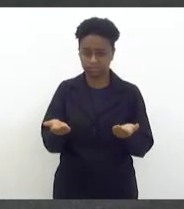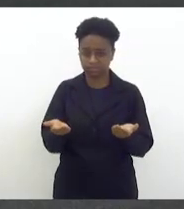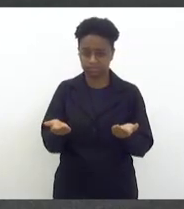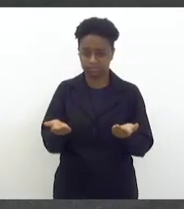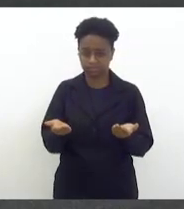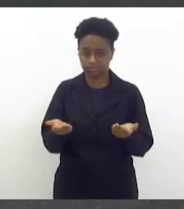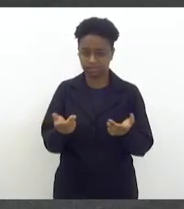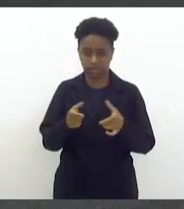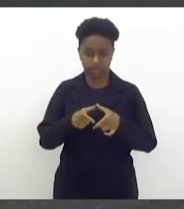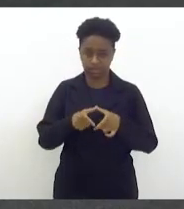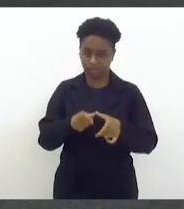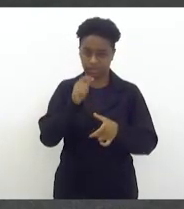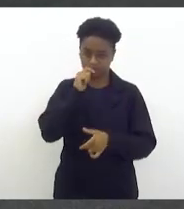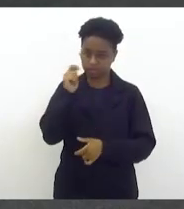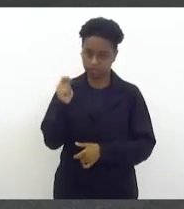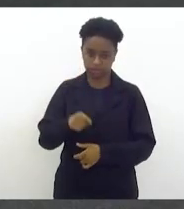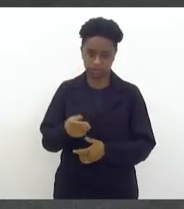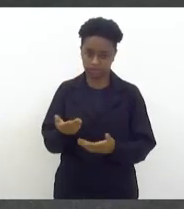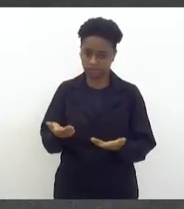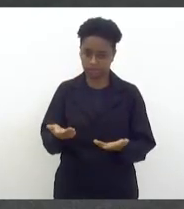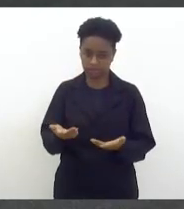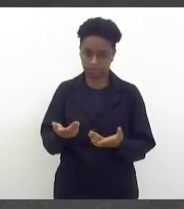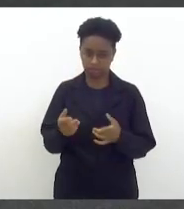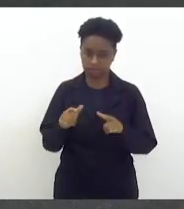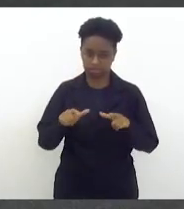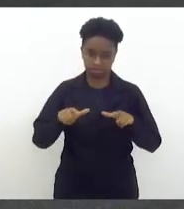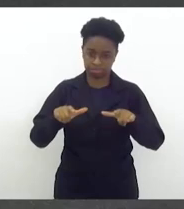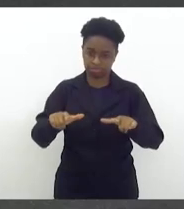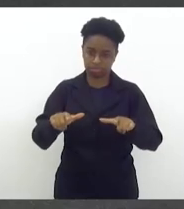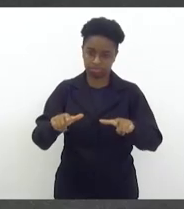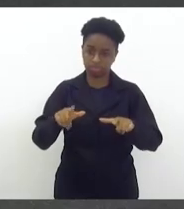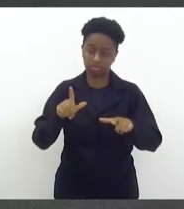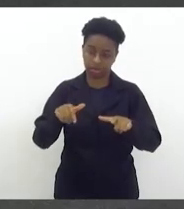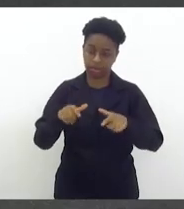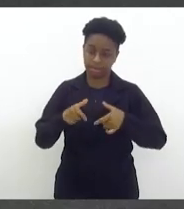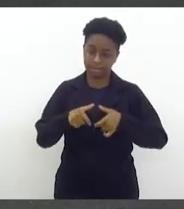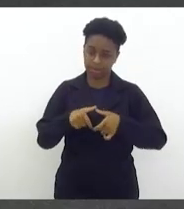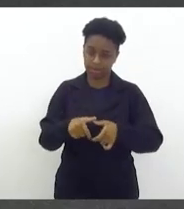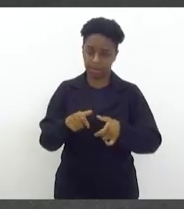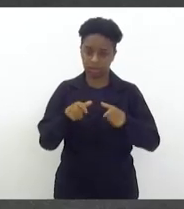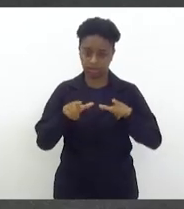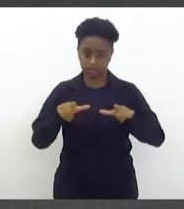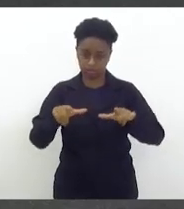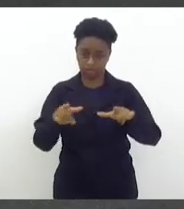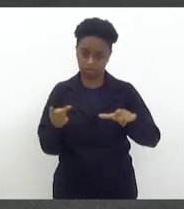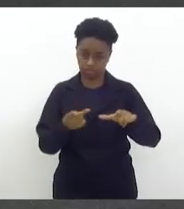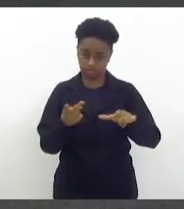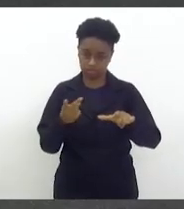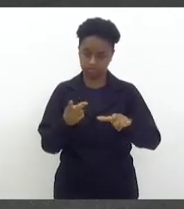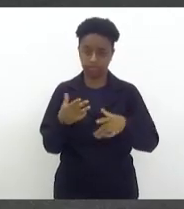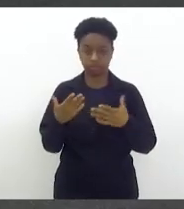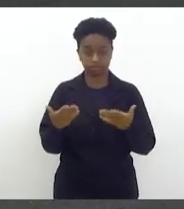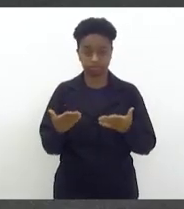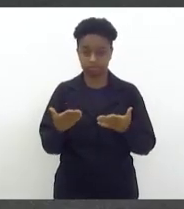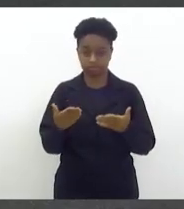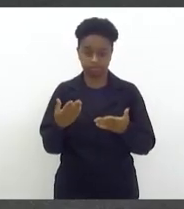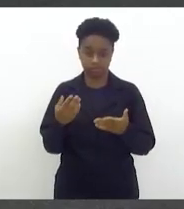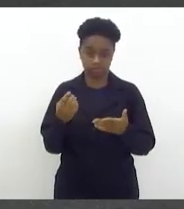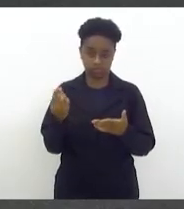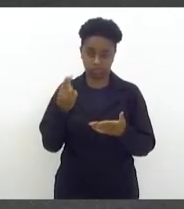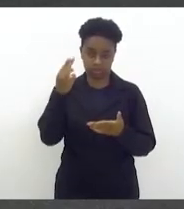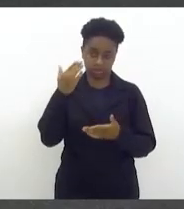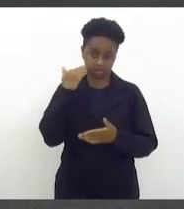a medalha Tiradentes, ou o diploma, aí vai ser medalha ou diploma, as duas coisas, a nossa ministra da